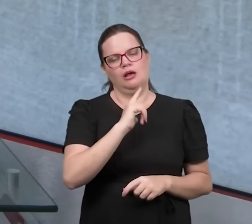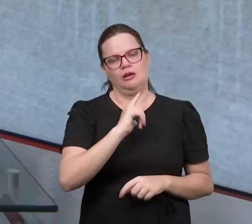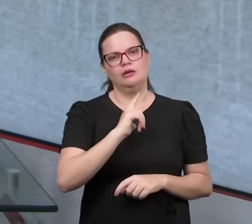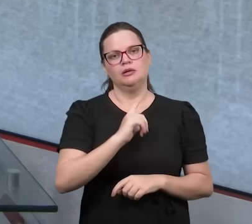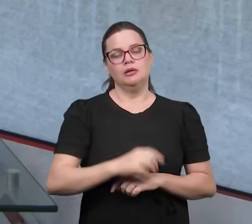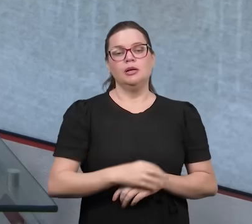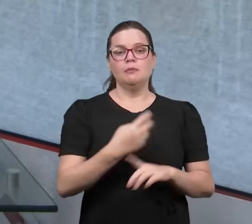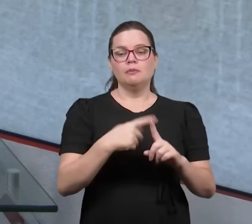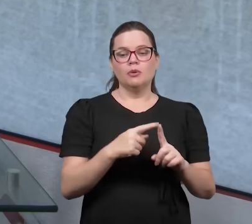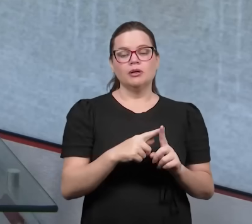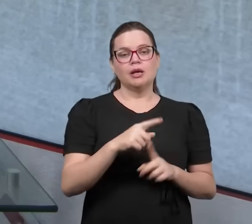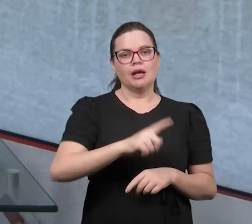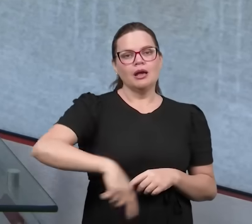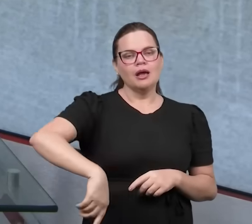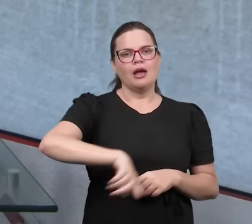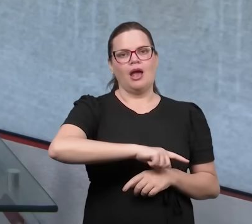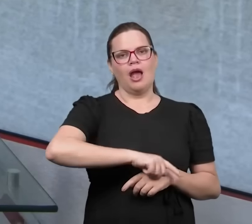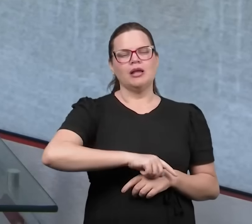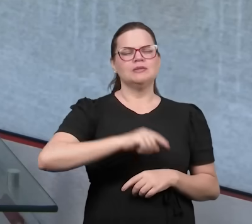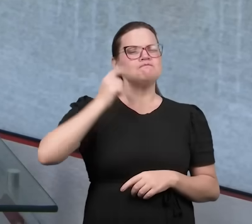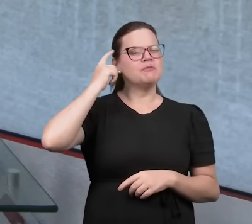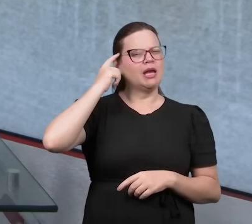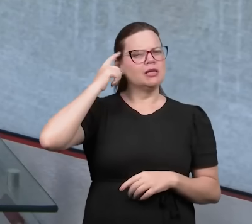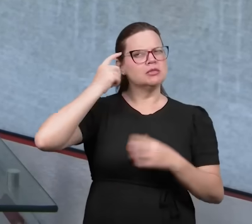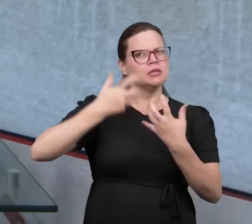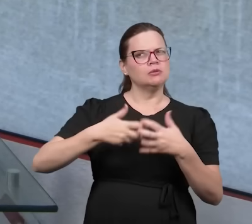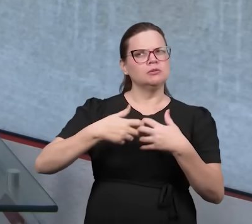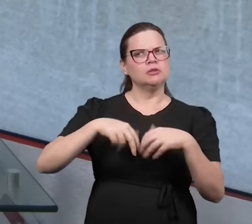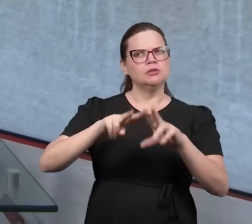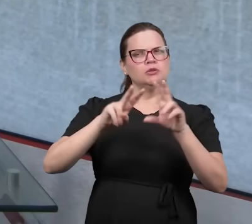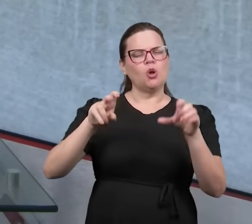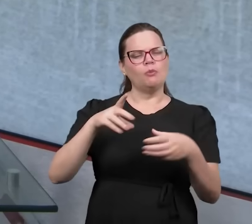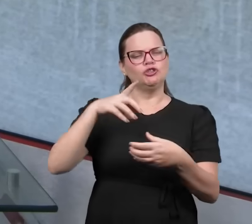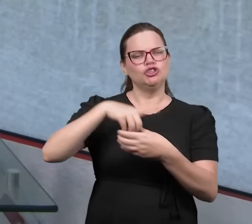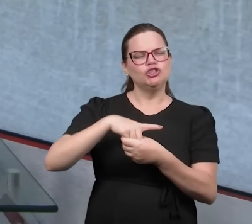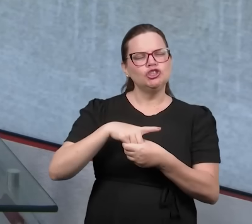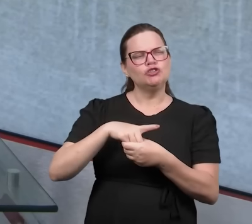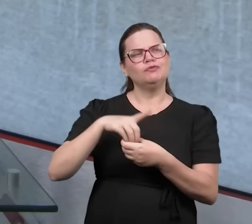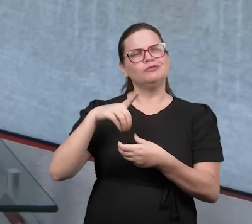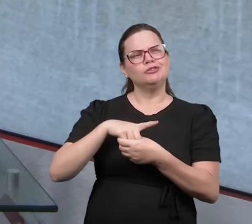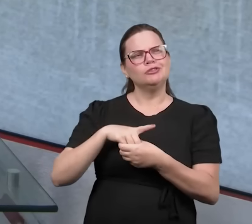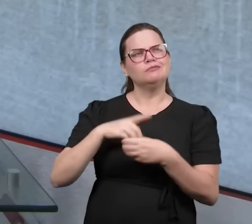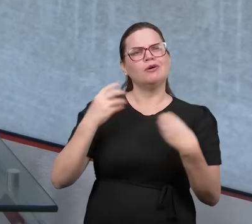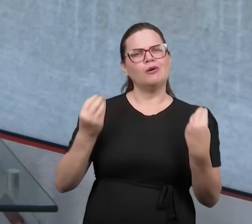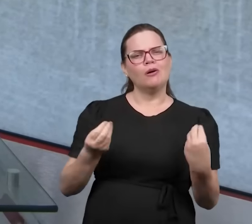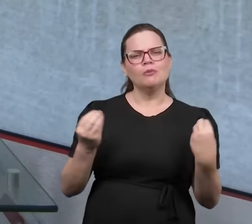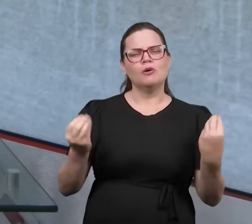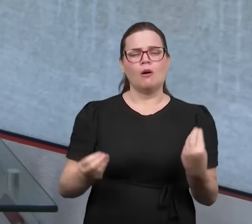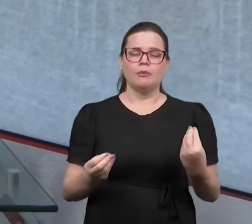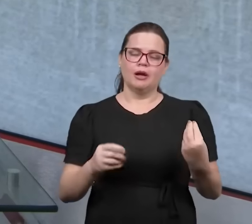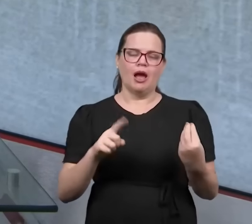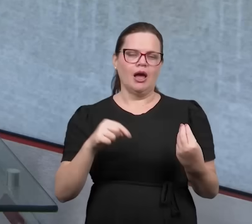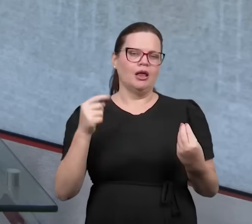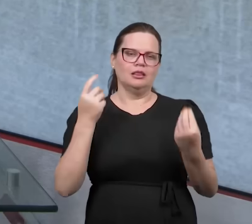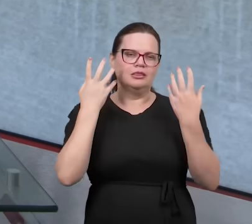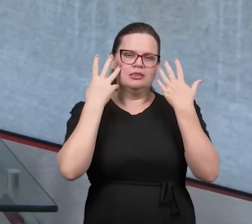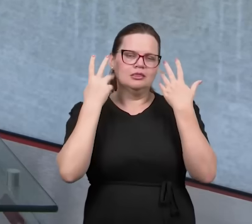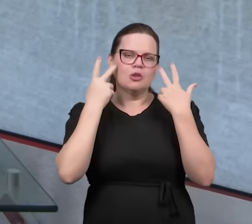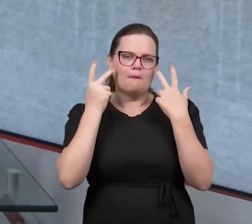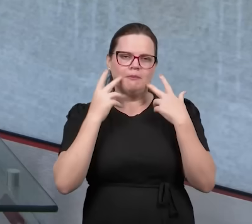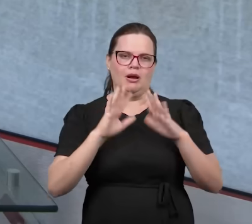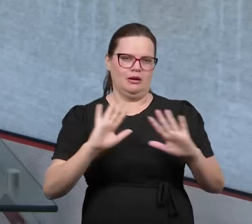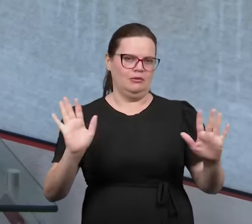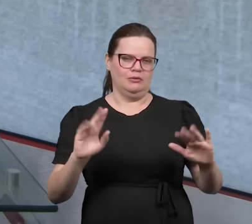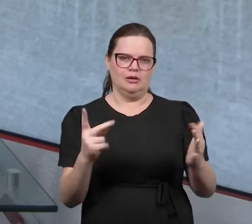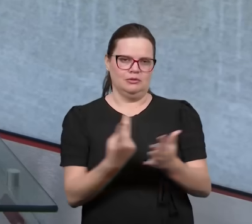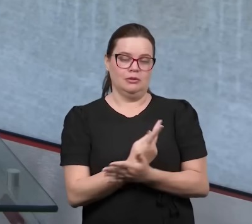as pessoas comentam sobre este assunto e ali manifestam as suas dúvidas sobre o assunto. E as dúvidas são